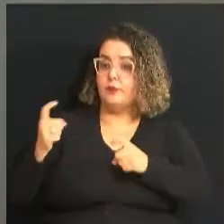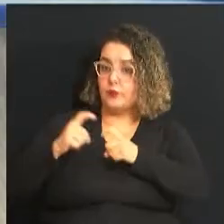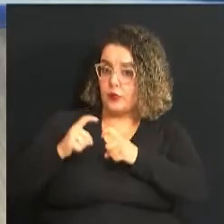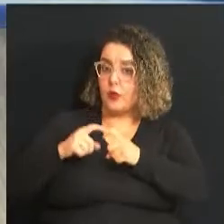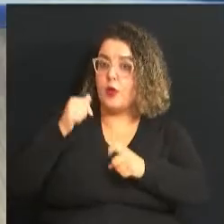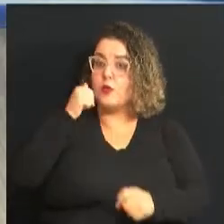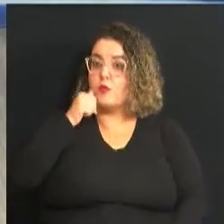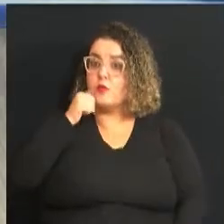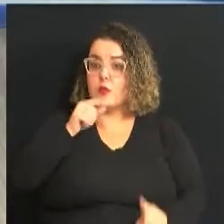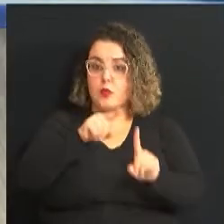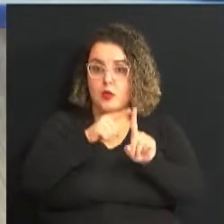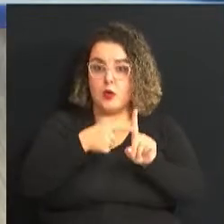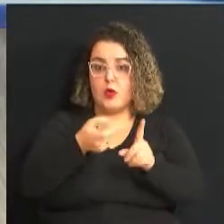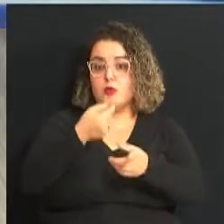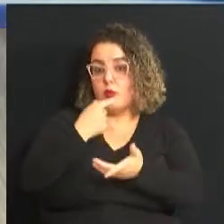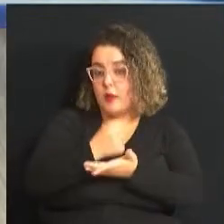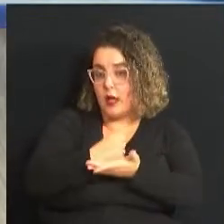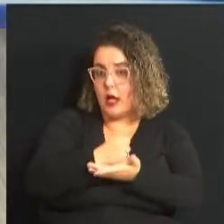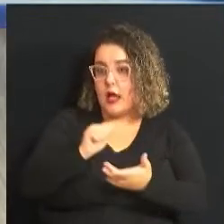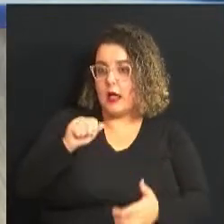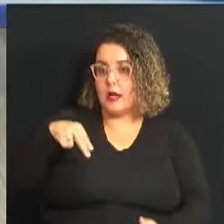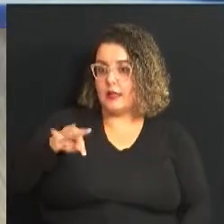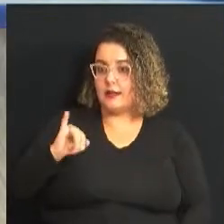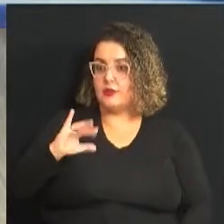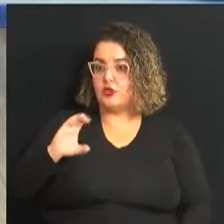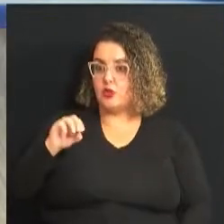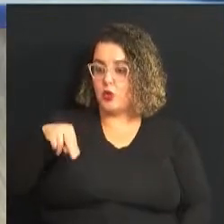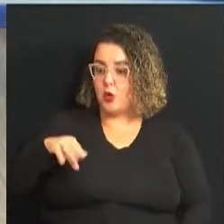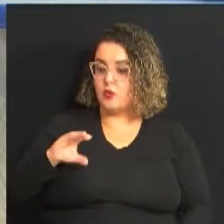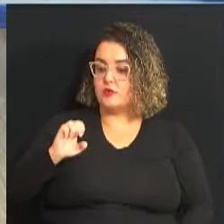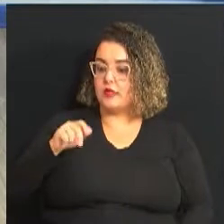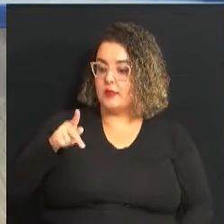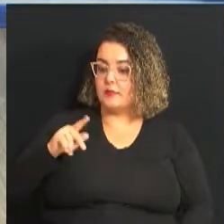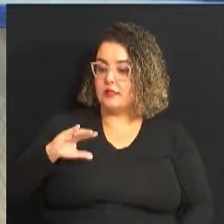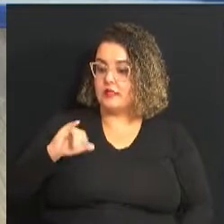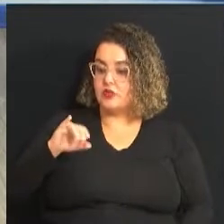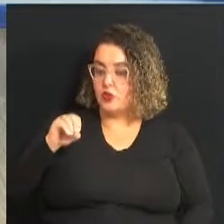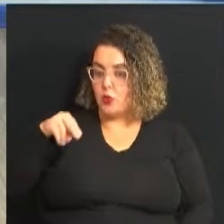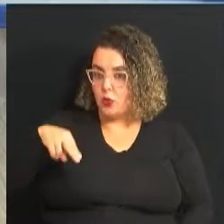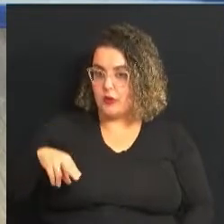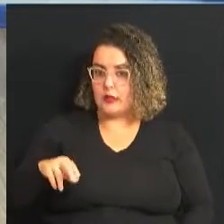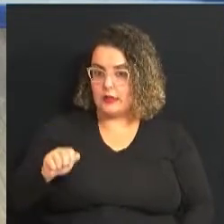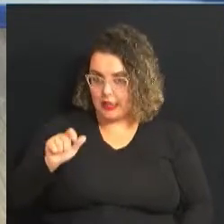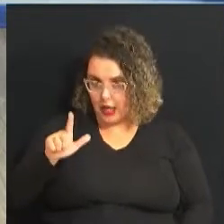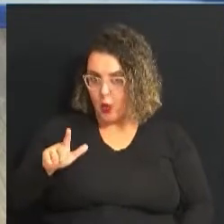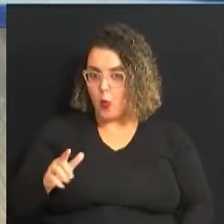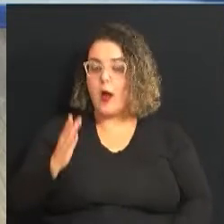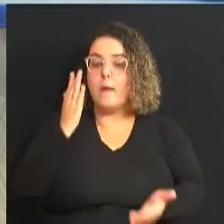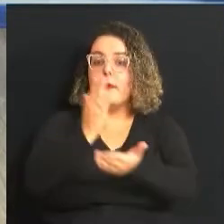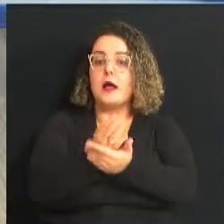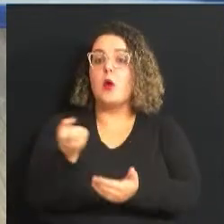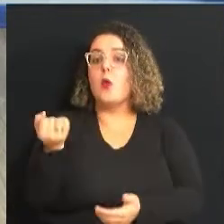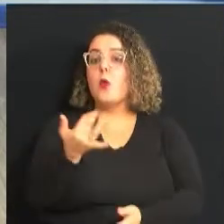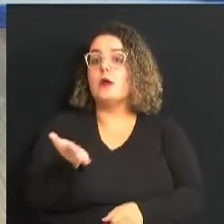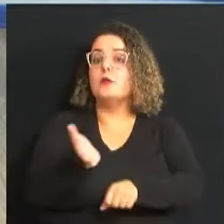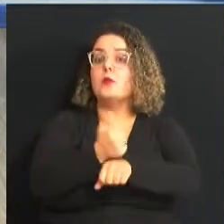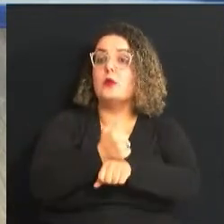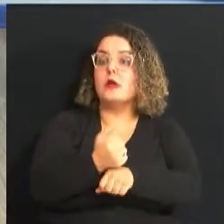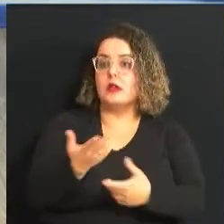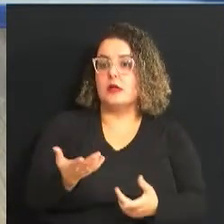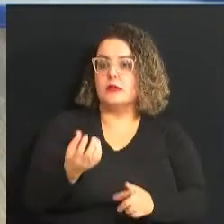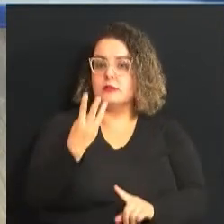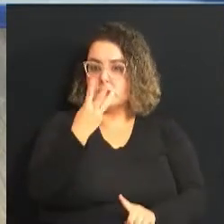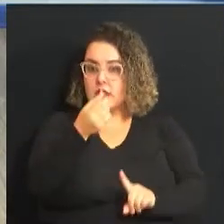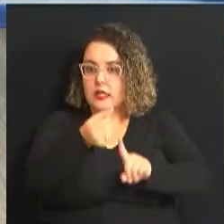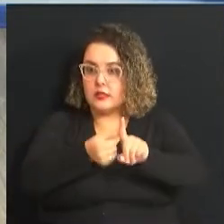toma então anticoncepcional, o ideal ela é parar de tomar esse medicamento quanto tempo antes? O senhor disse aí 3 meses